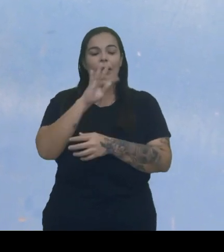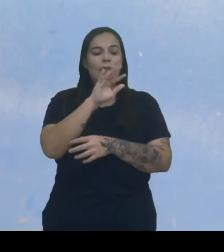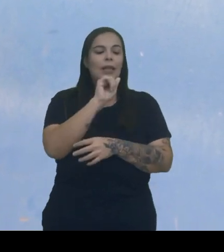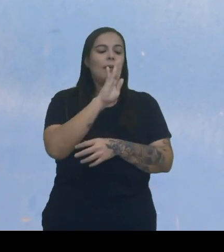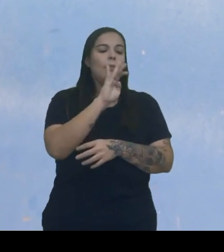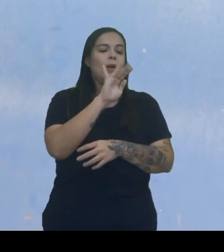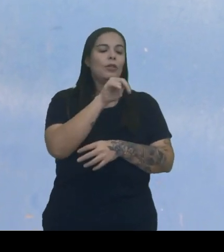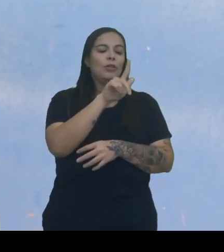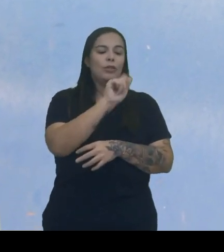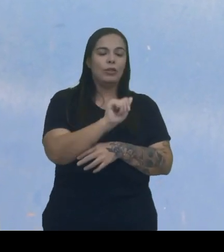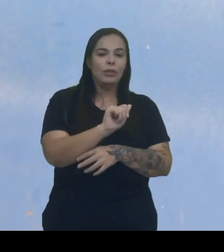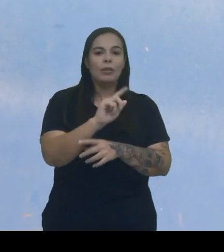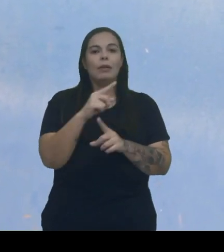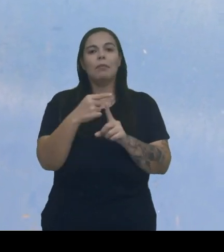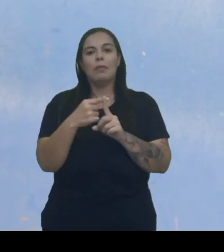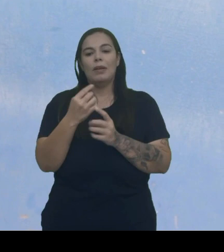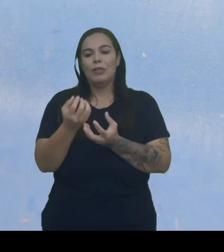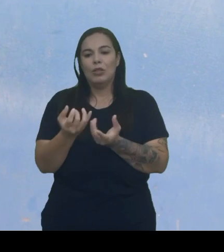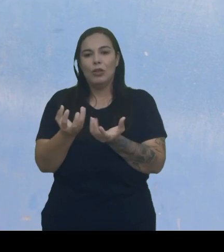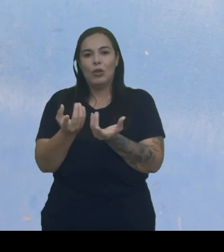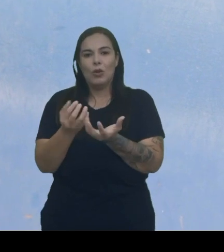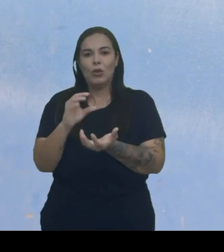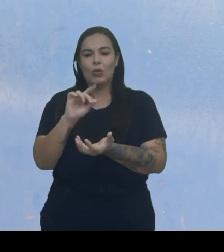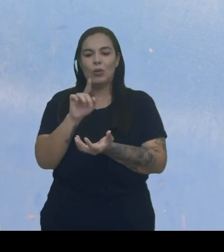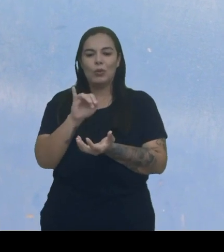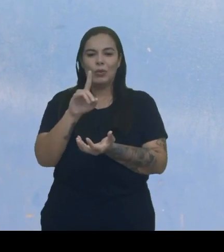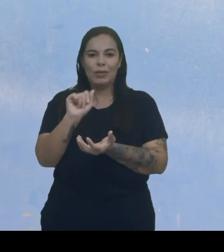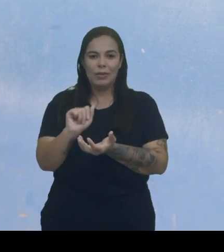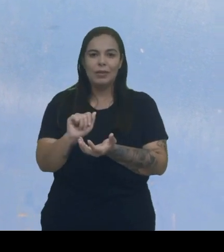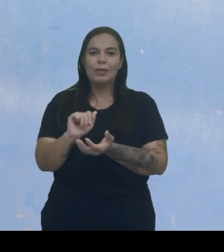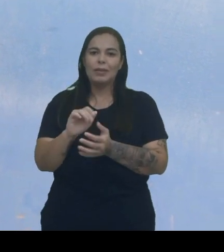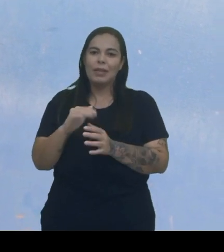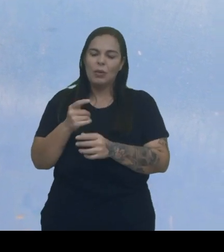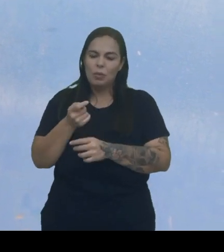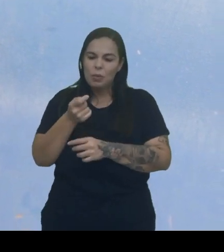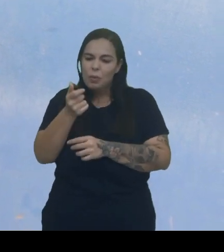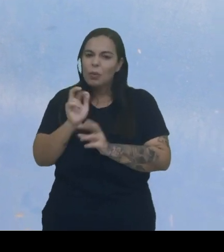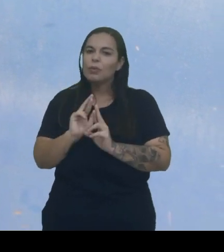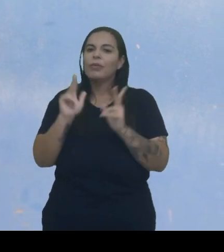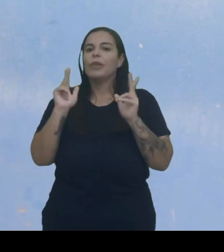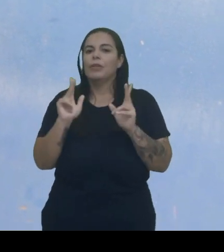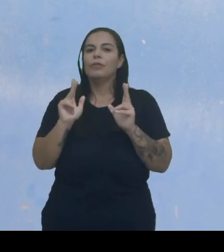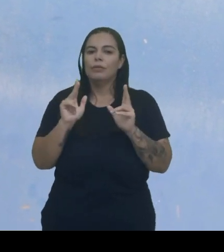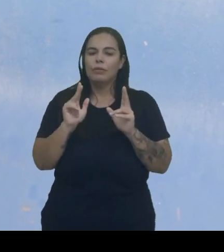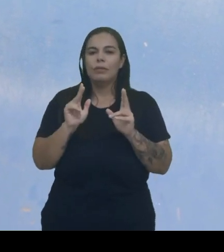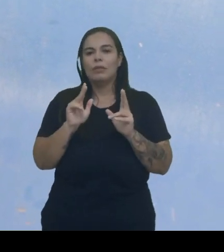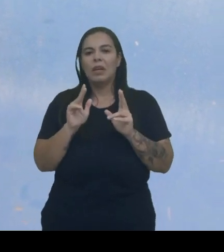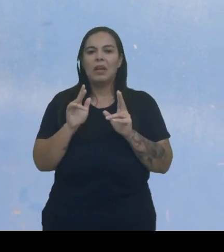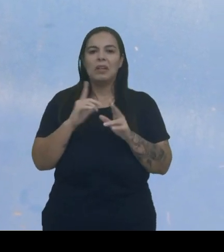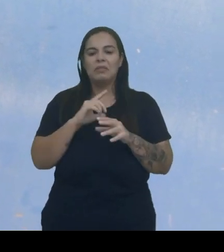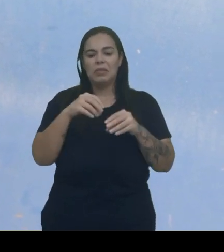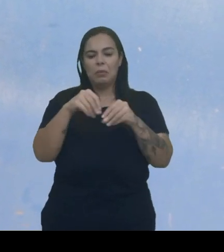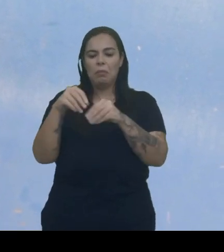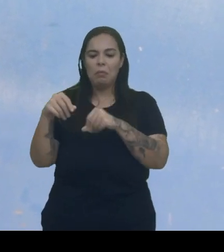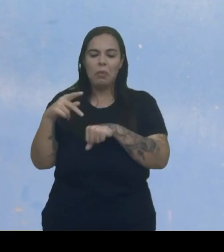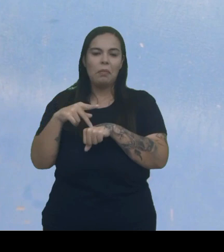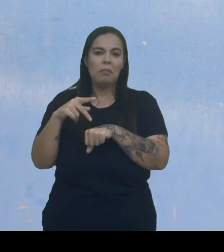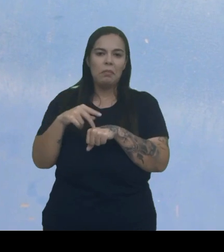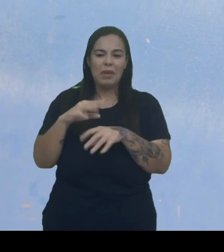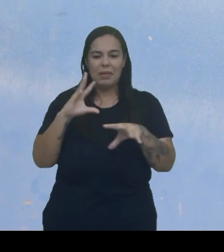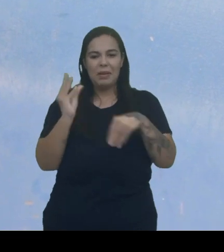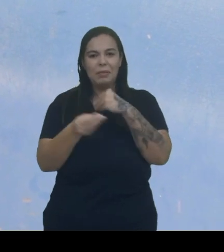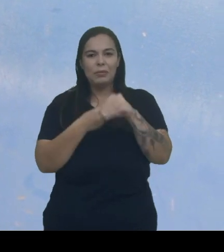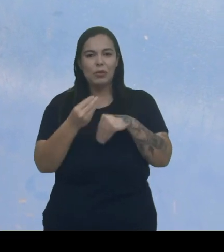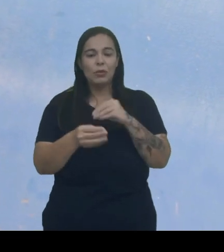tabatinga cozida, tá entendendo? É um pouco diferente. Exatamente, deve ser algum pó de pedra, alguma coisa que